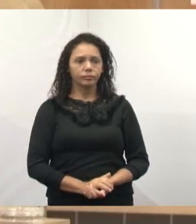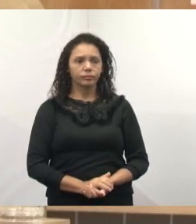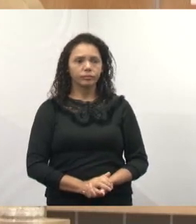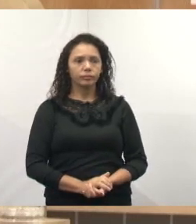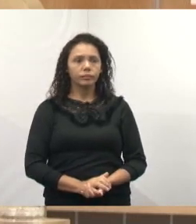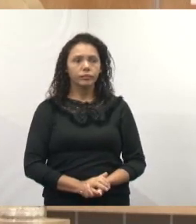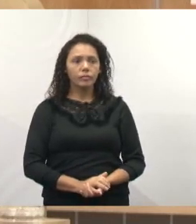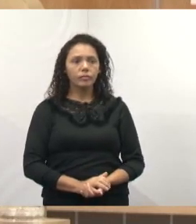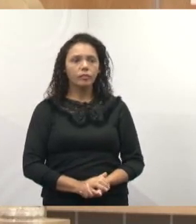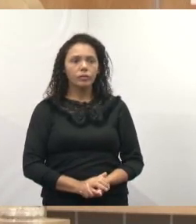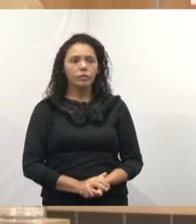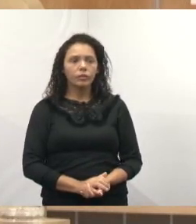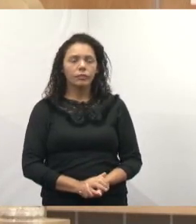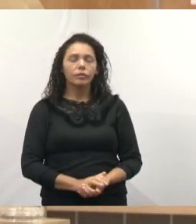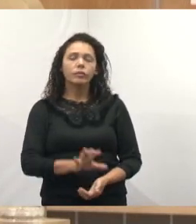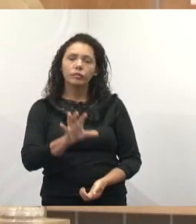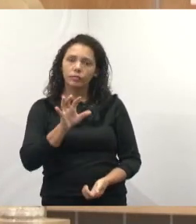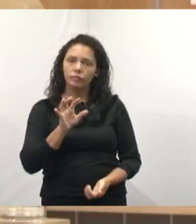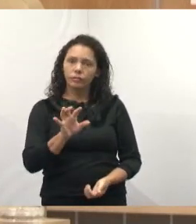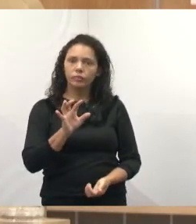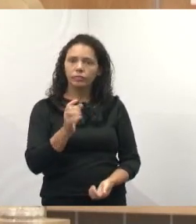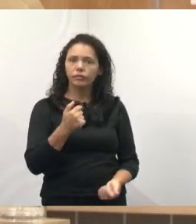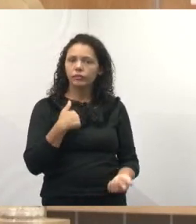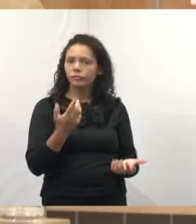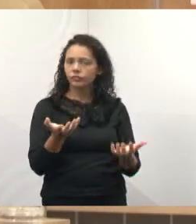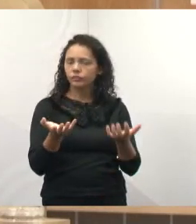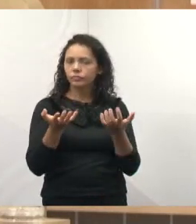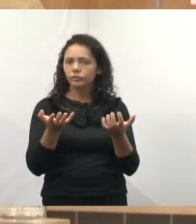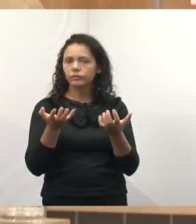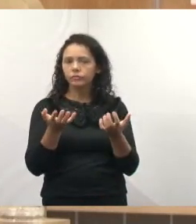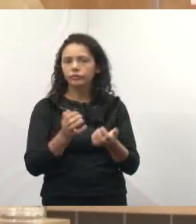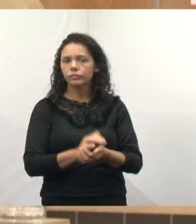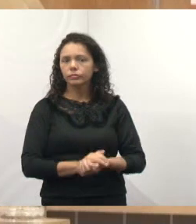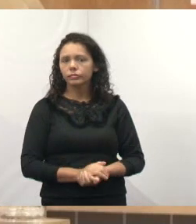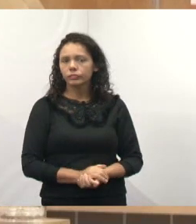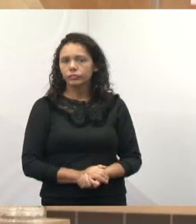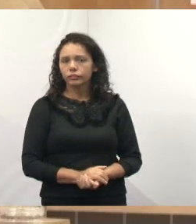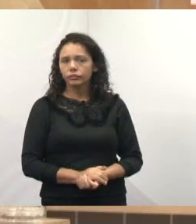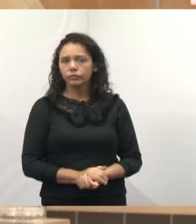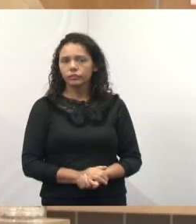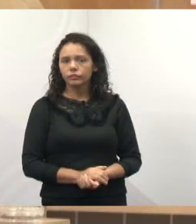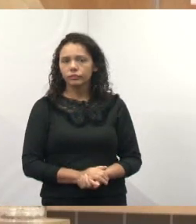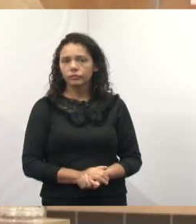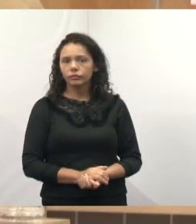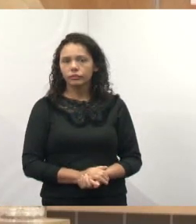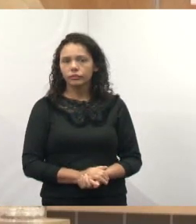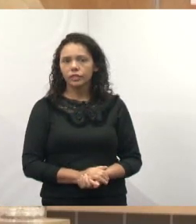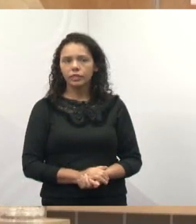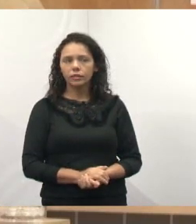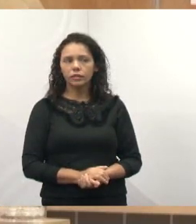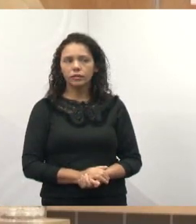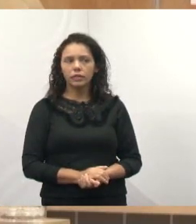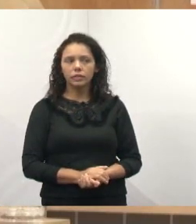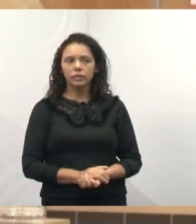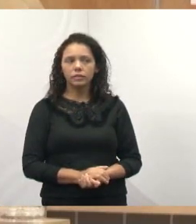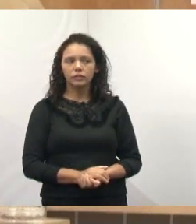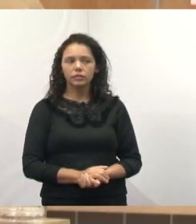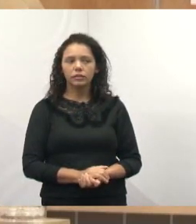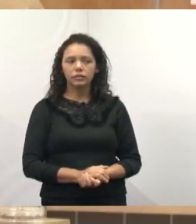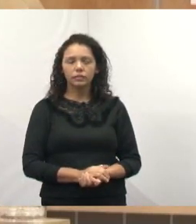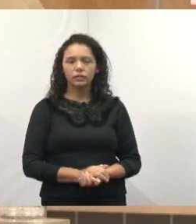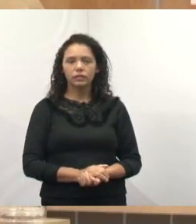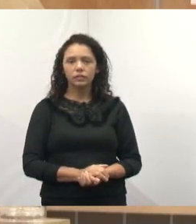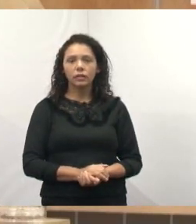E é nessa linha que eu quero pegar a ementa do parecer do Tribunal